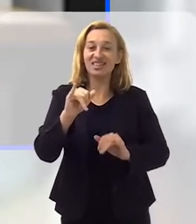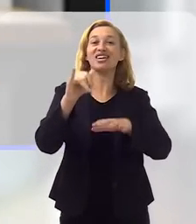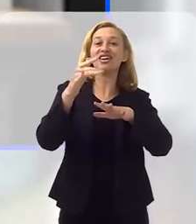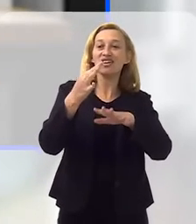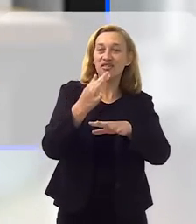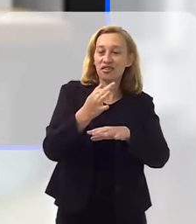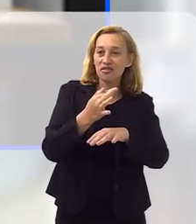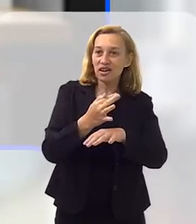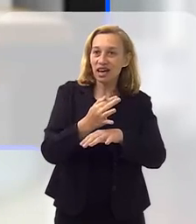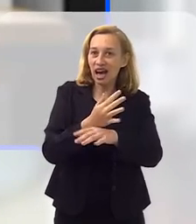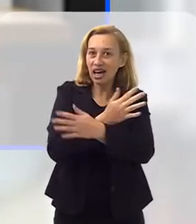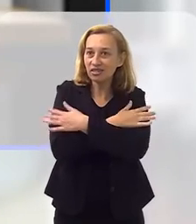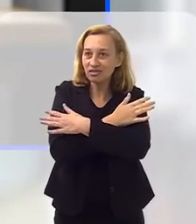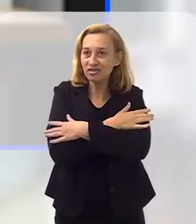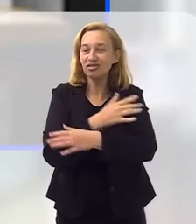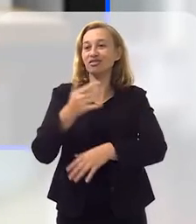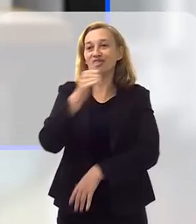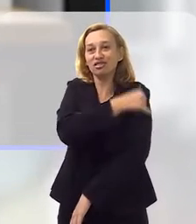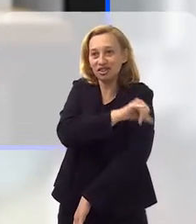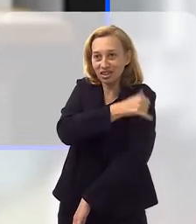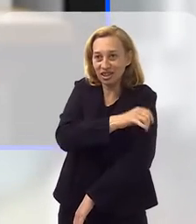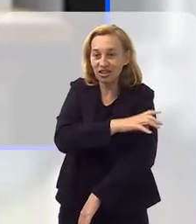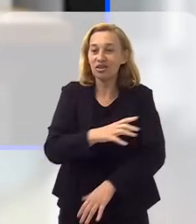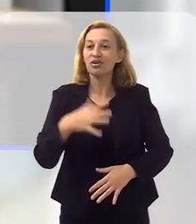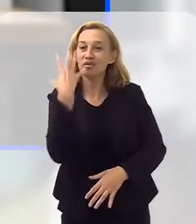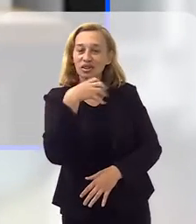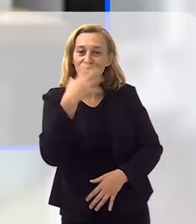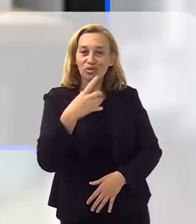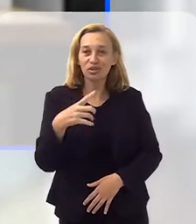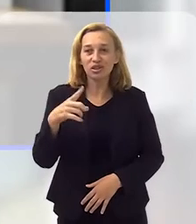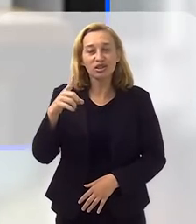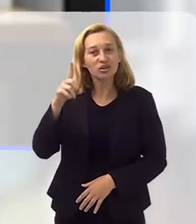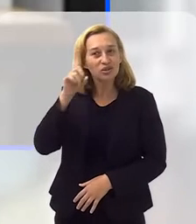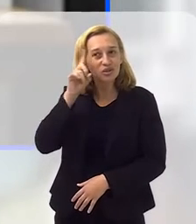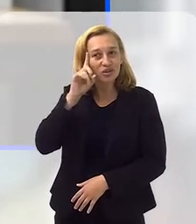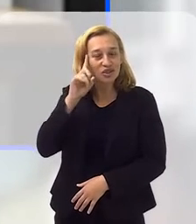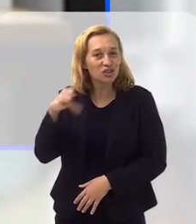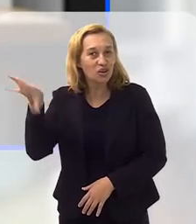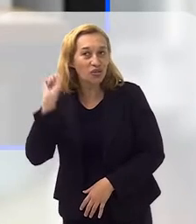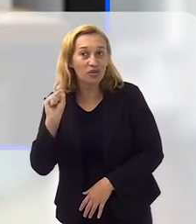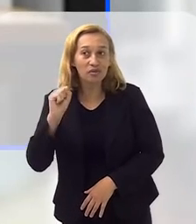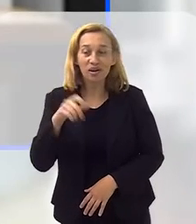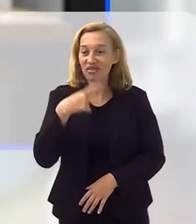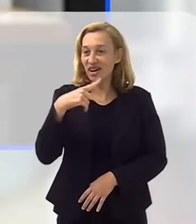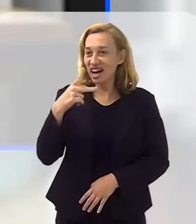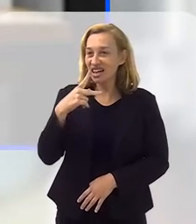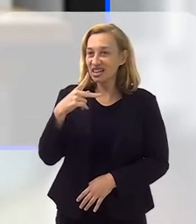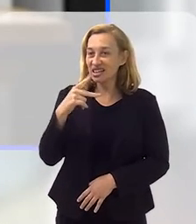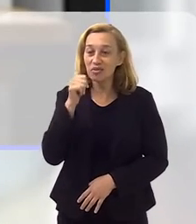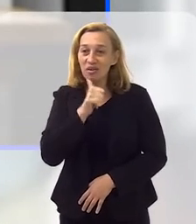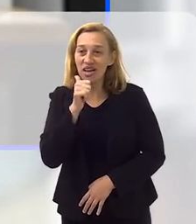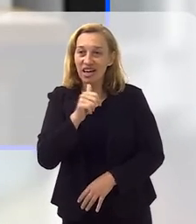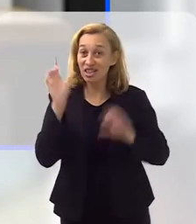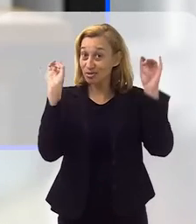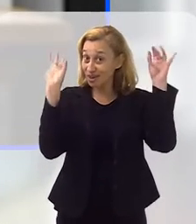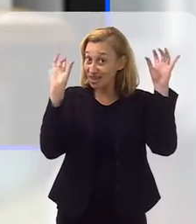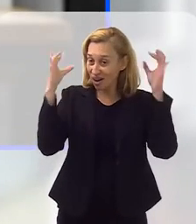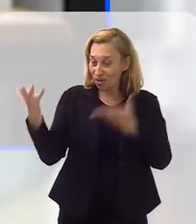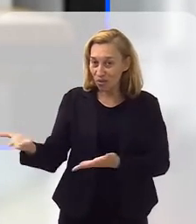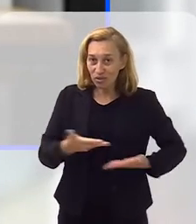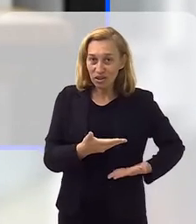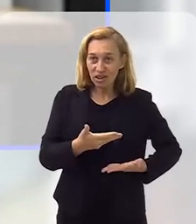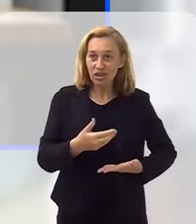deveria ser feriado no Rio de Janeiro, com suas músicas tocando o dia todo. Para falar sobre essa artista tão